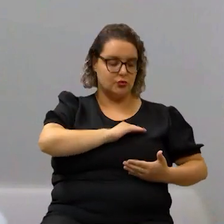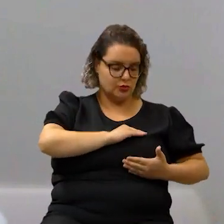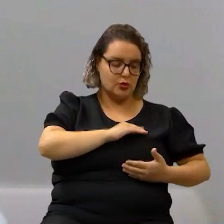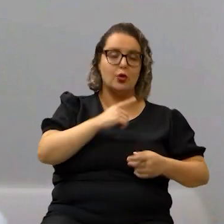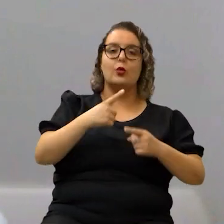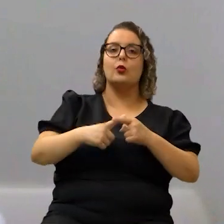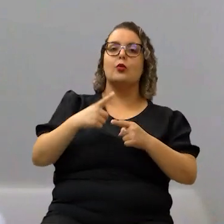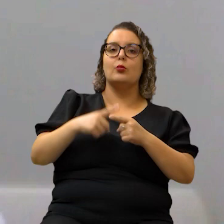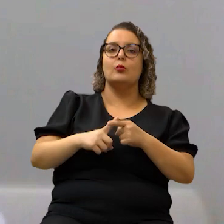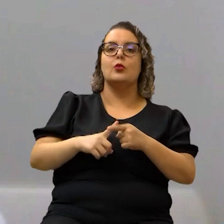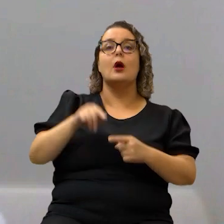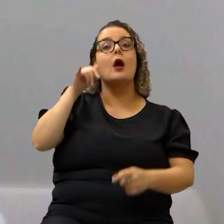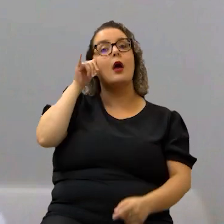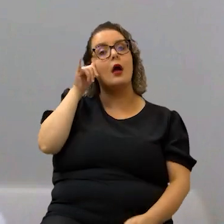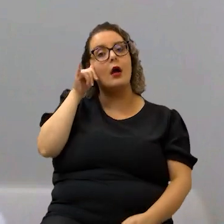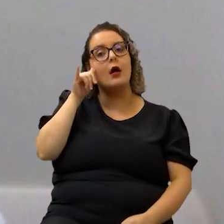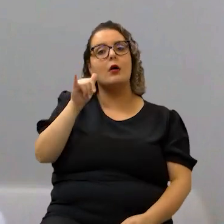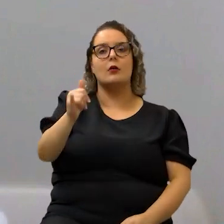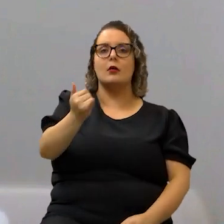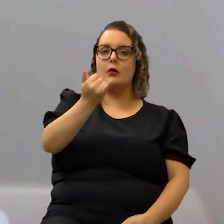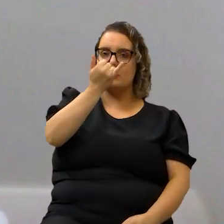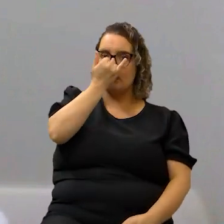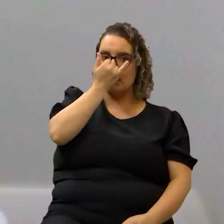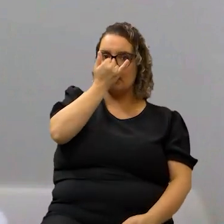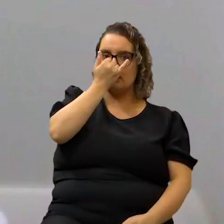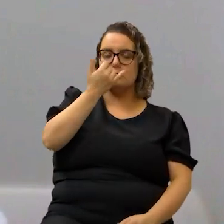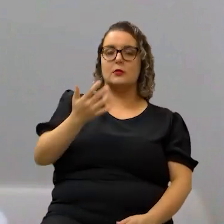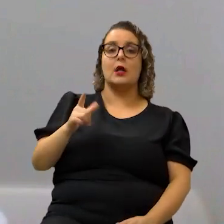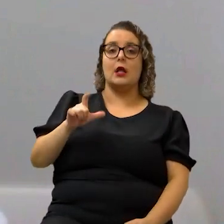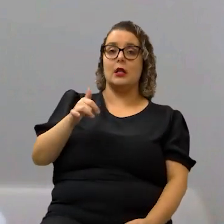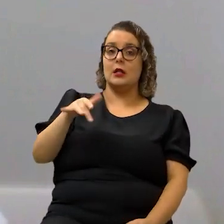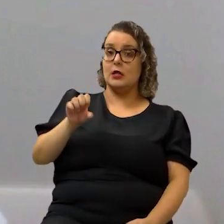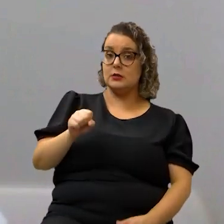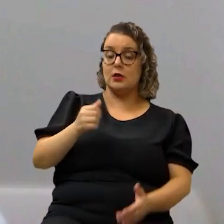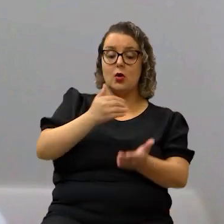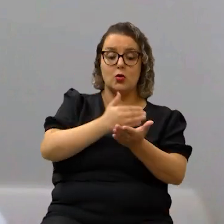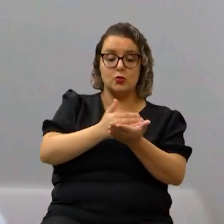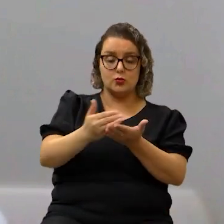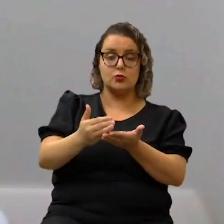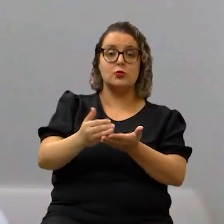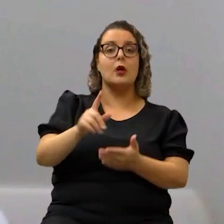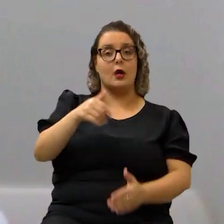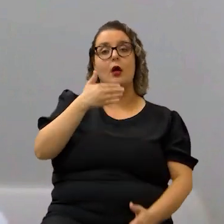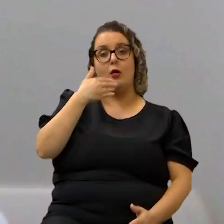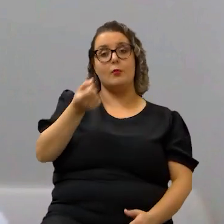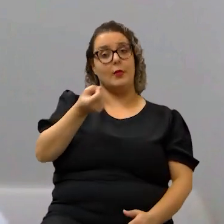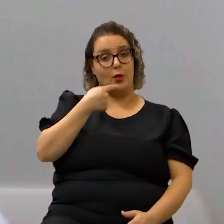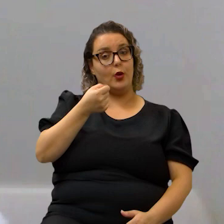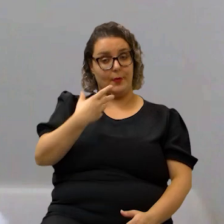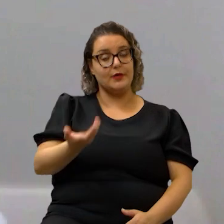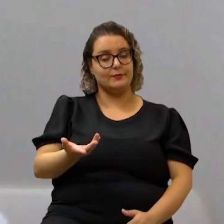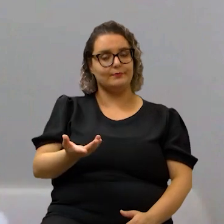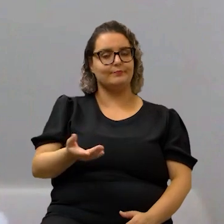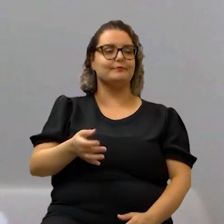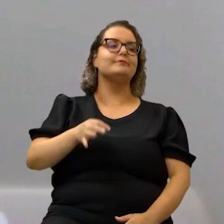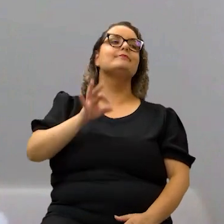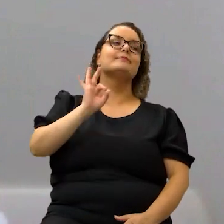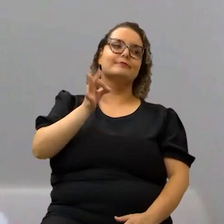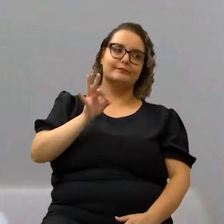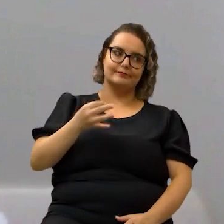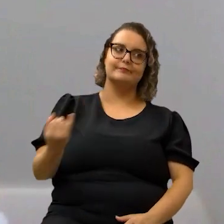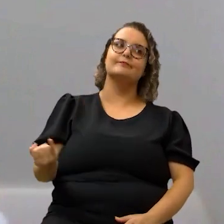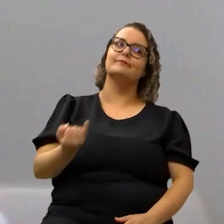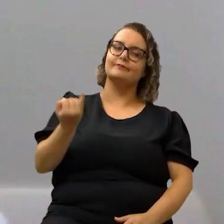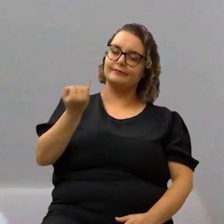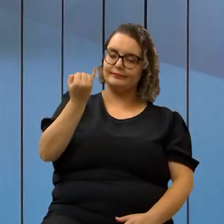fazer mamografia, porque a prevenção, que é detectar lesões muito no começo, ainda é o melhor remédio. Isso mesmo,